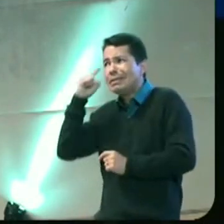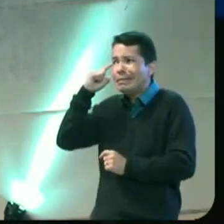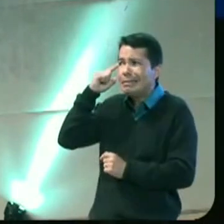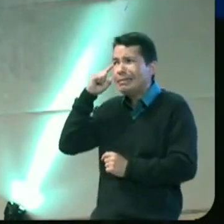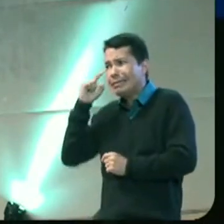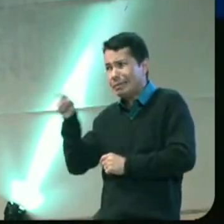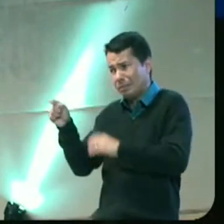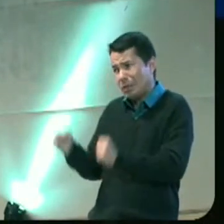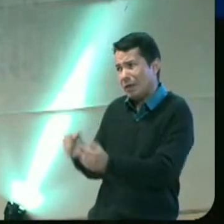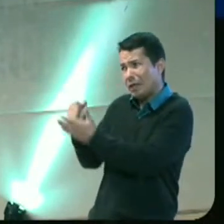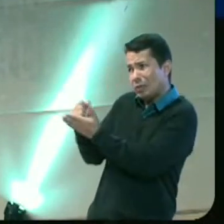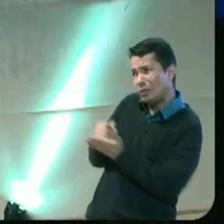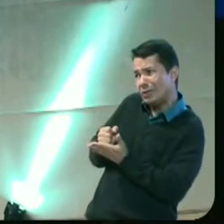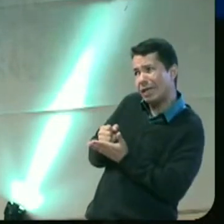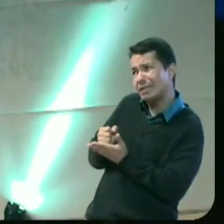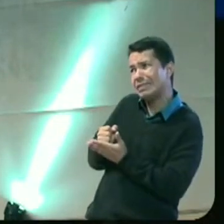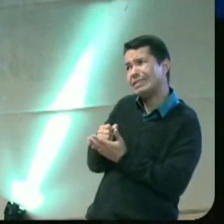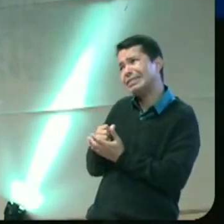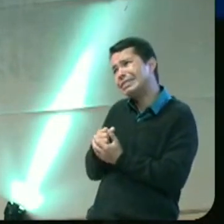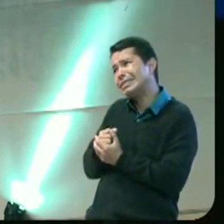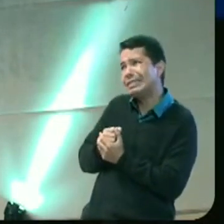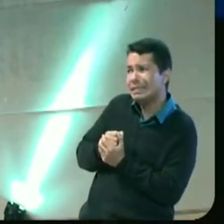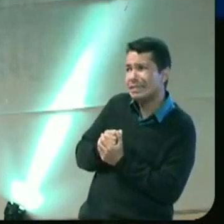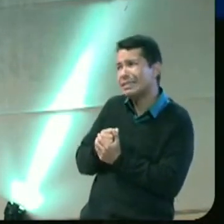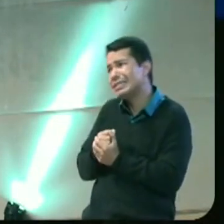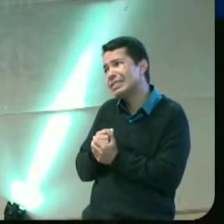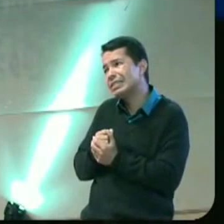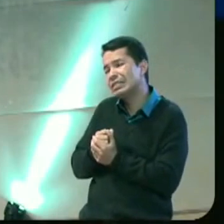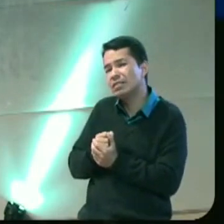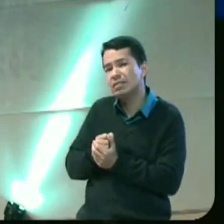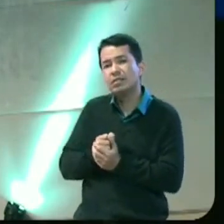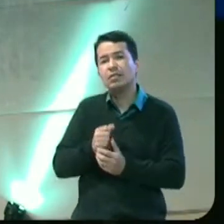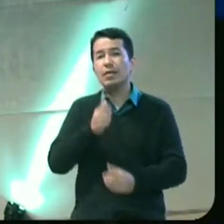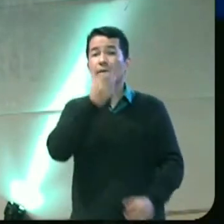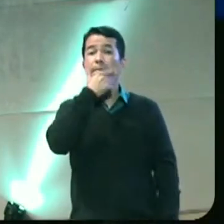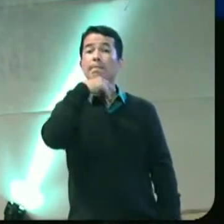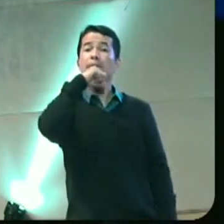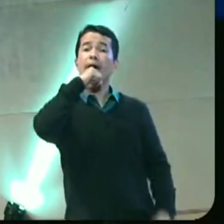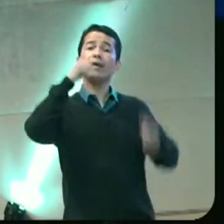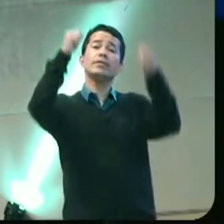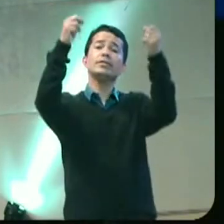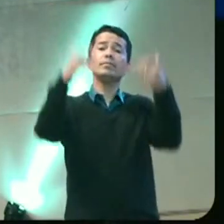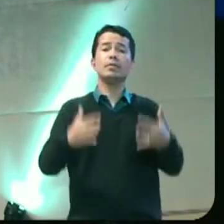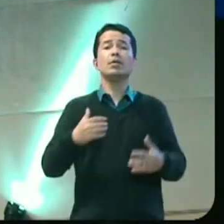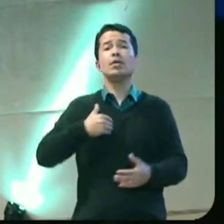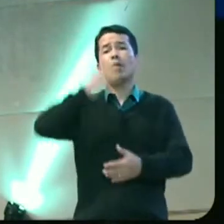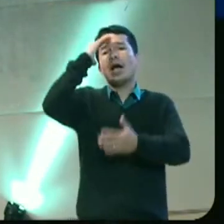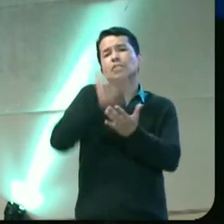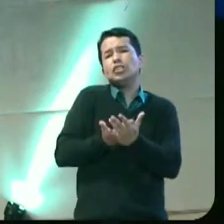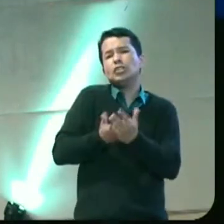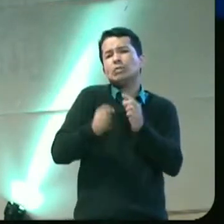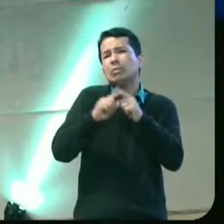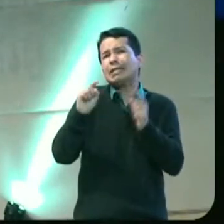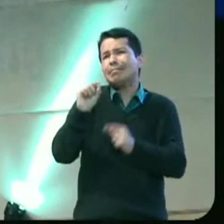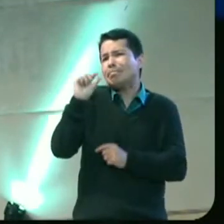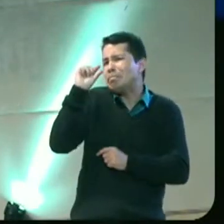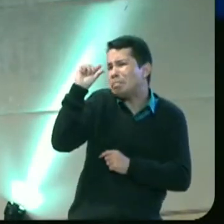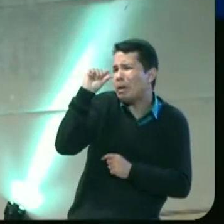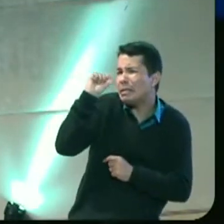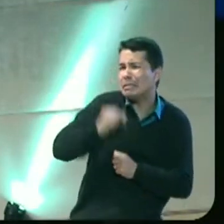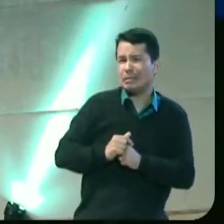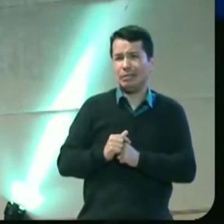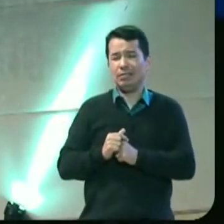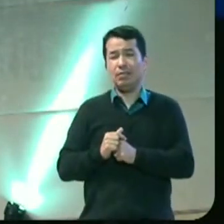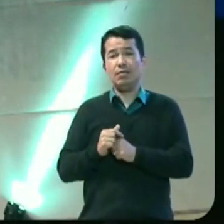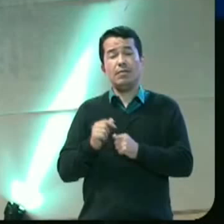dizendo? Jesus, eu acredito, mas mais ou menos. Jesus, eu acredito, mas me ajuda na minha incredulidade,